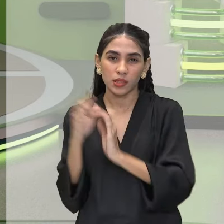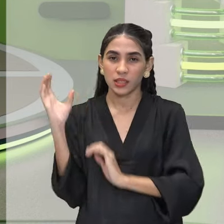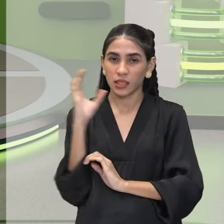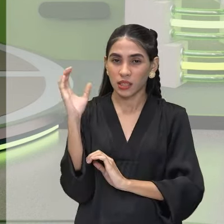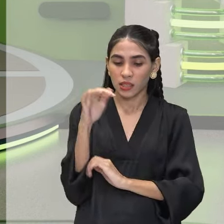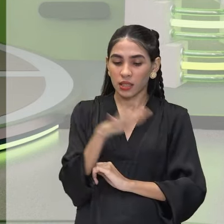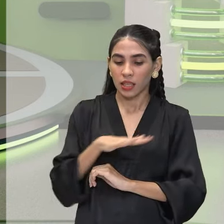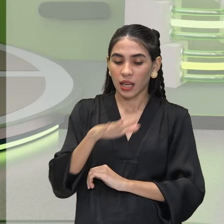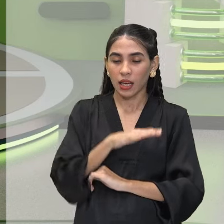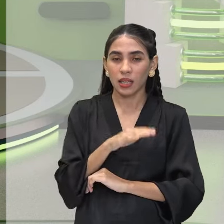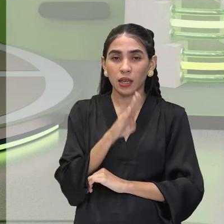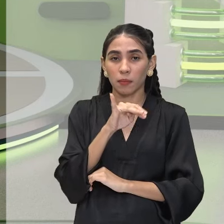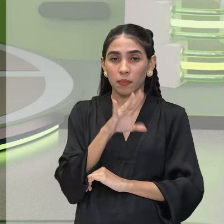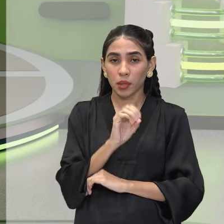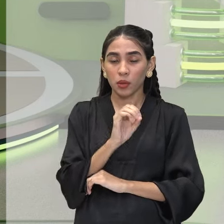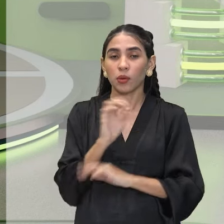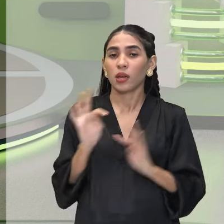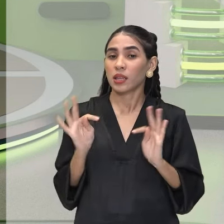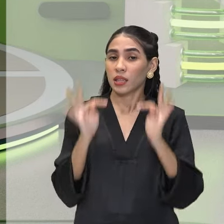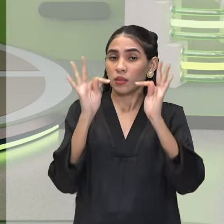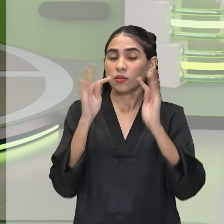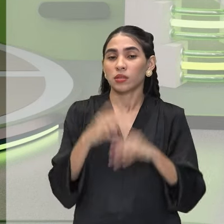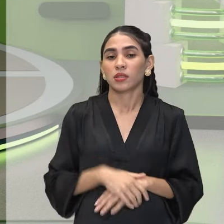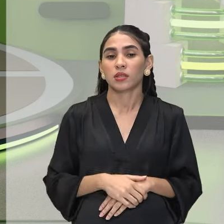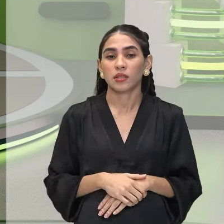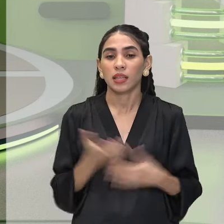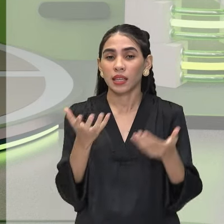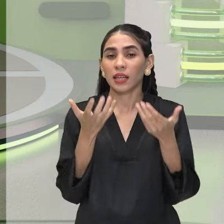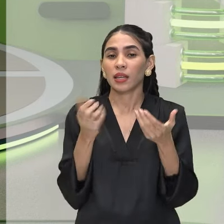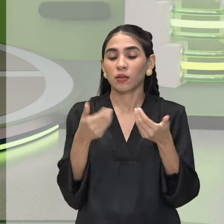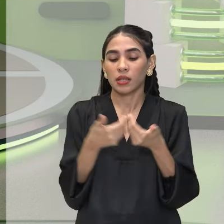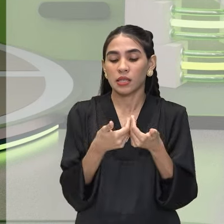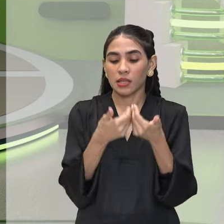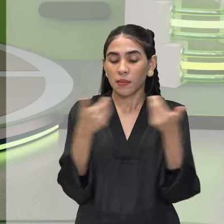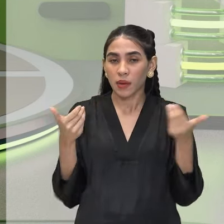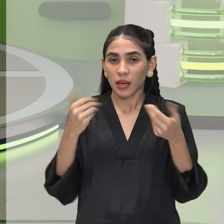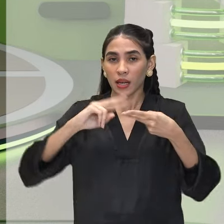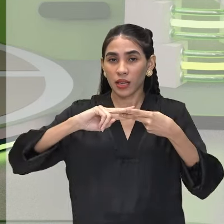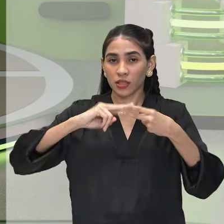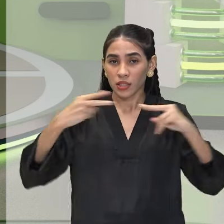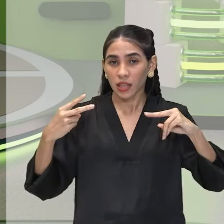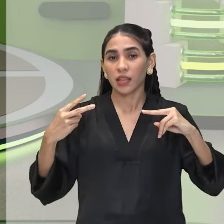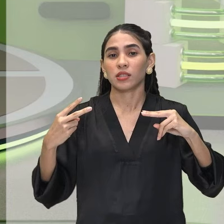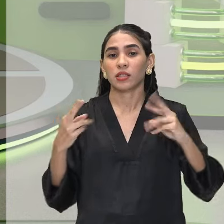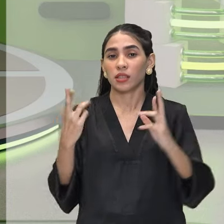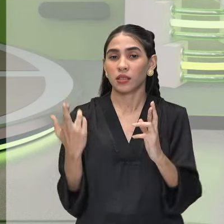do meio da biotecnologia, querendo separar o gene responsável pela